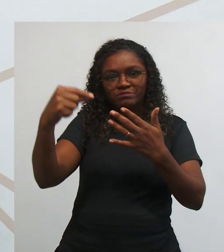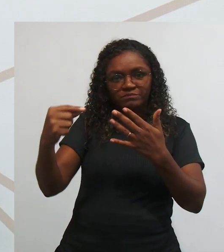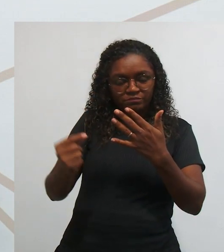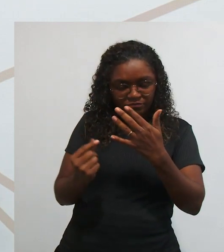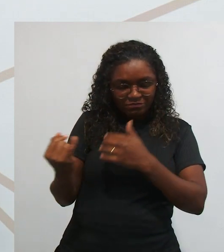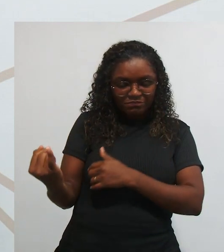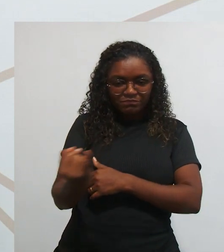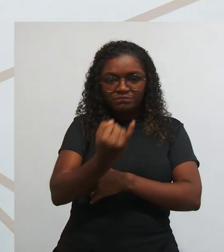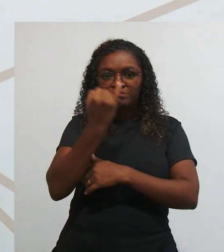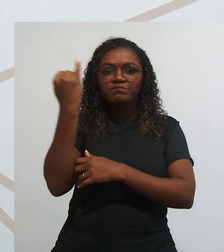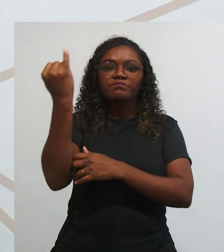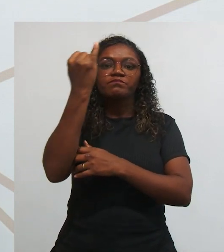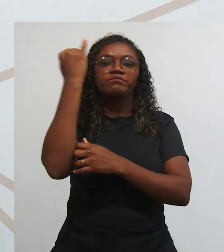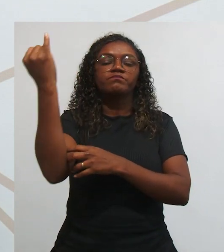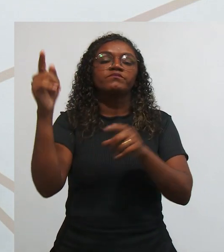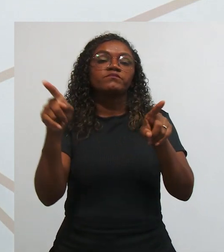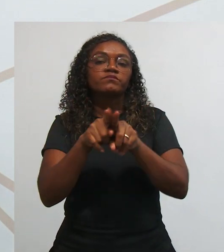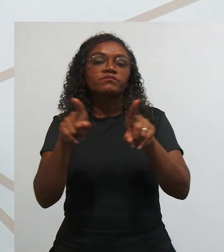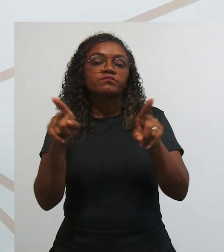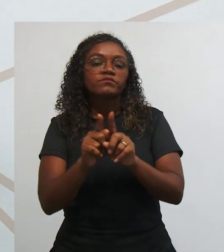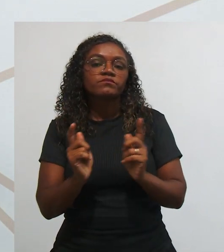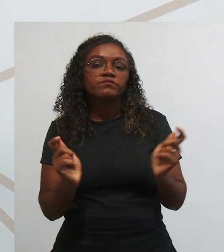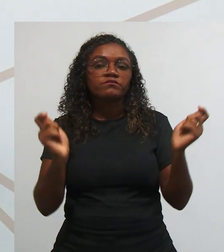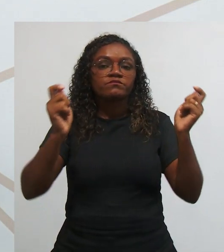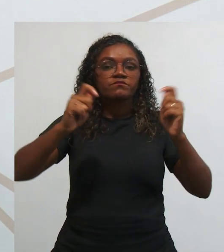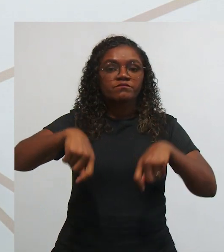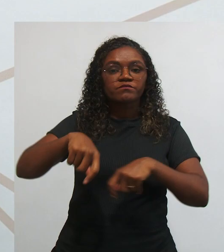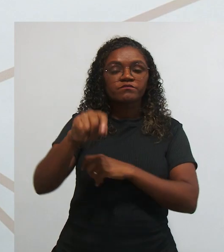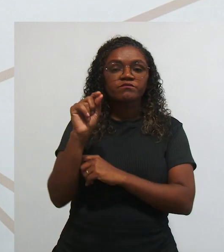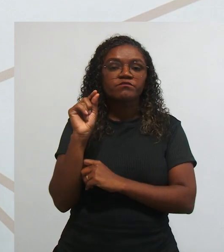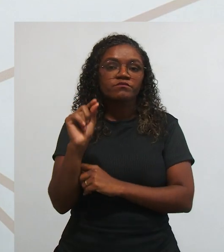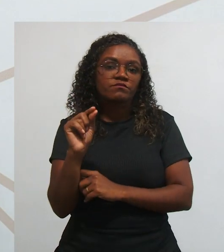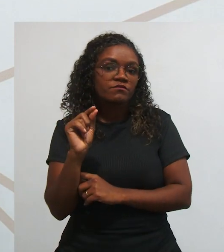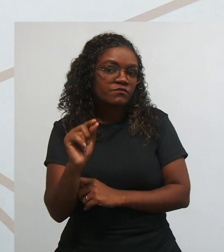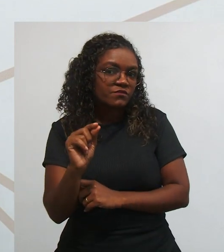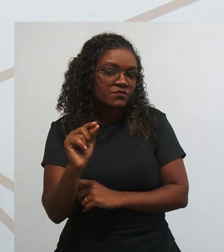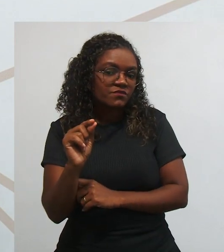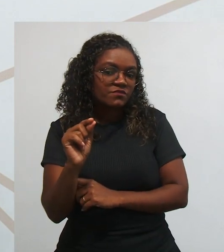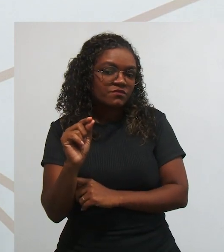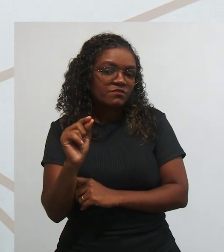são imprescindíveis e que garantem